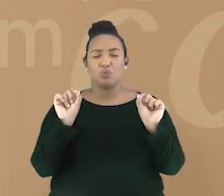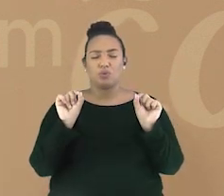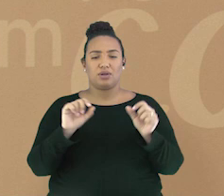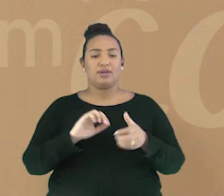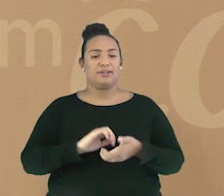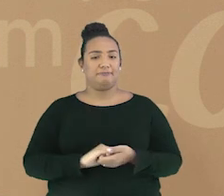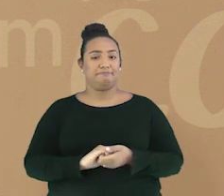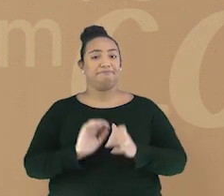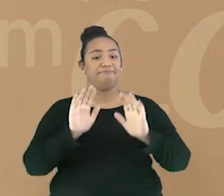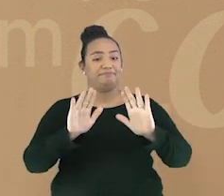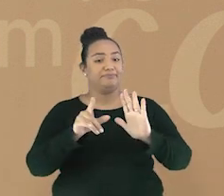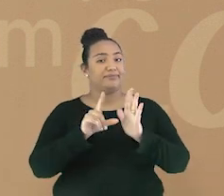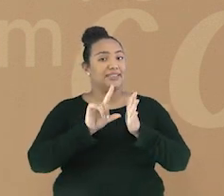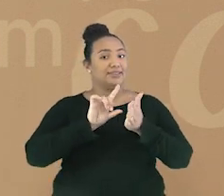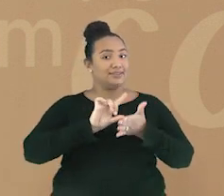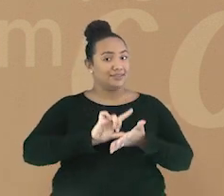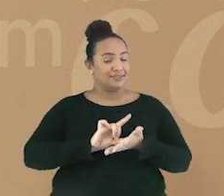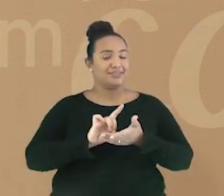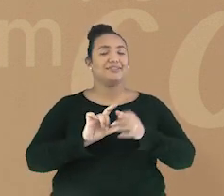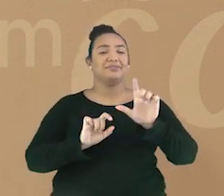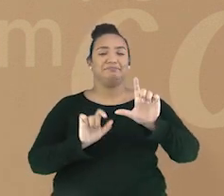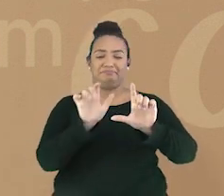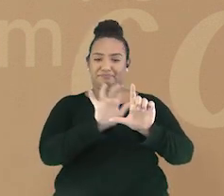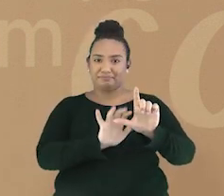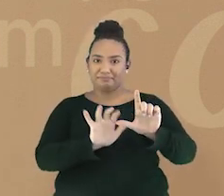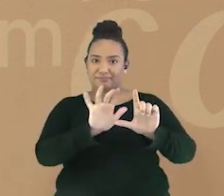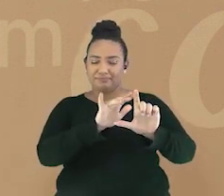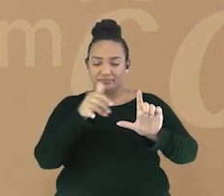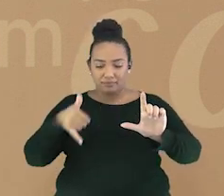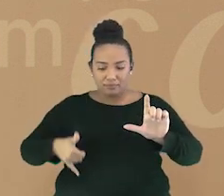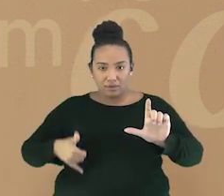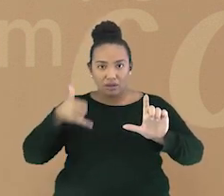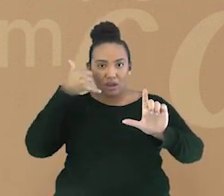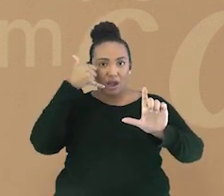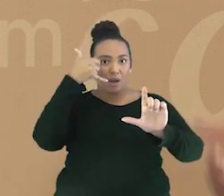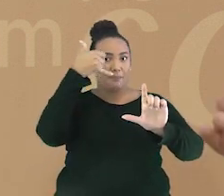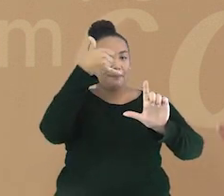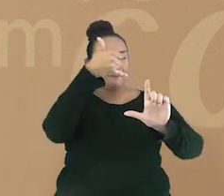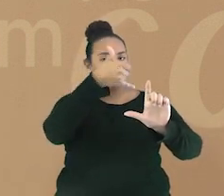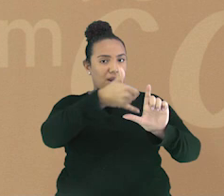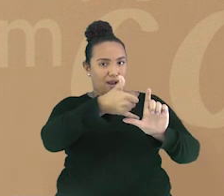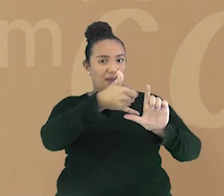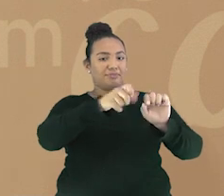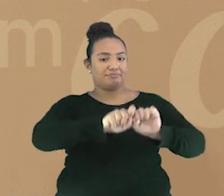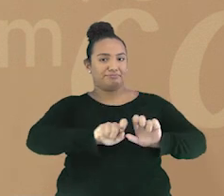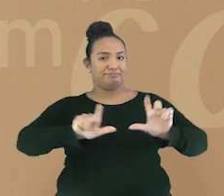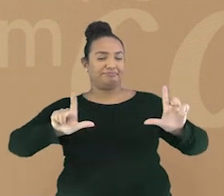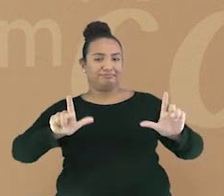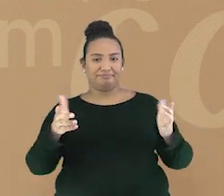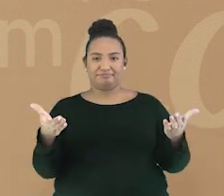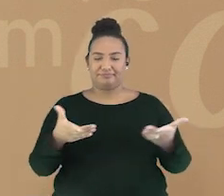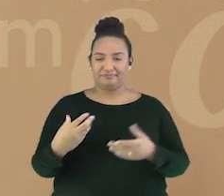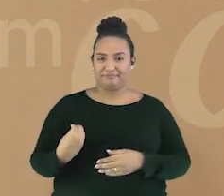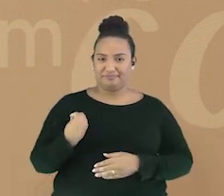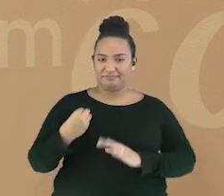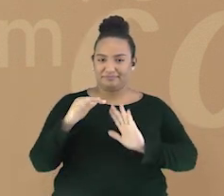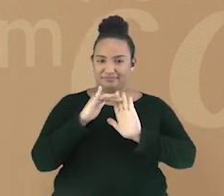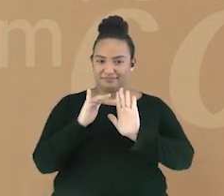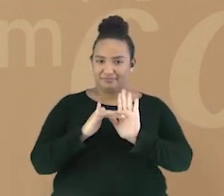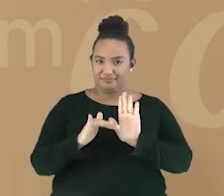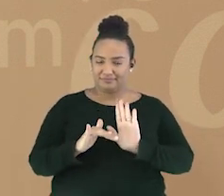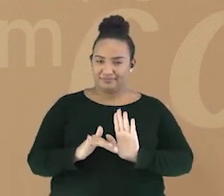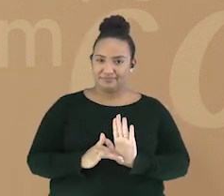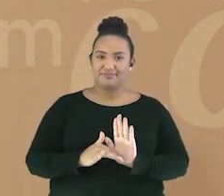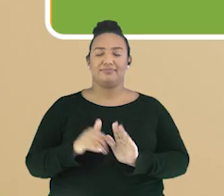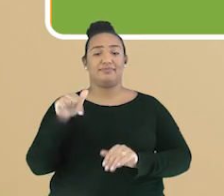celular para o QR Code que está aqui na tela e marque a sua presença aqui na nossa aula. Não se esqueçam, então